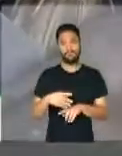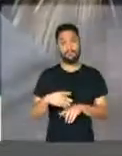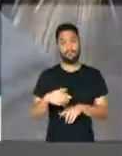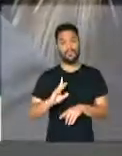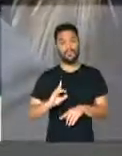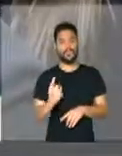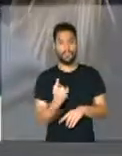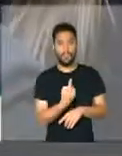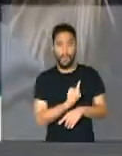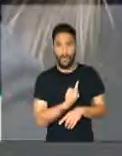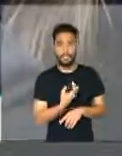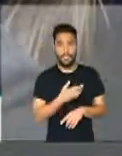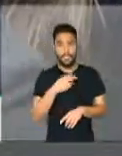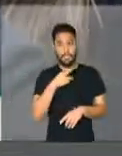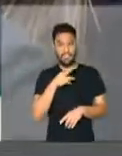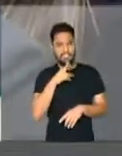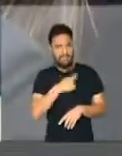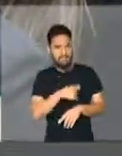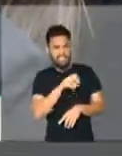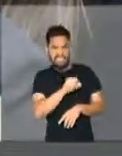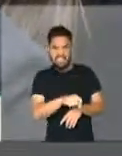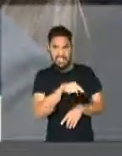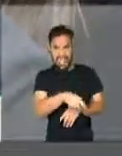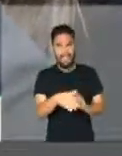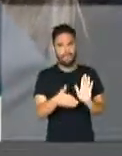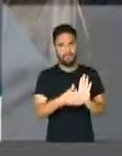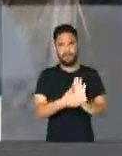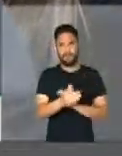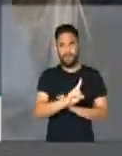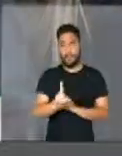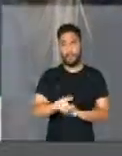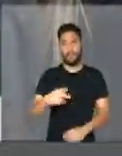Guedes. Nós podemos dizer sim, de forma alguma, a esse projeto. Voto, pessoal.